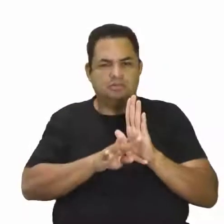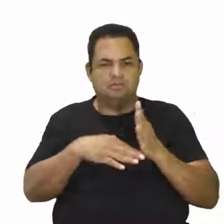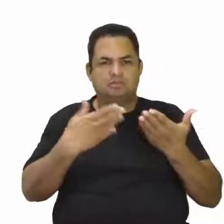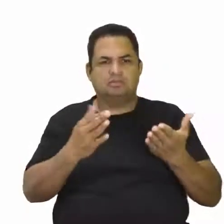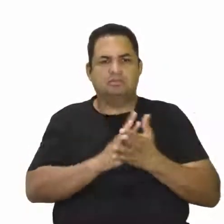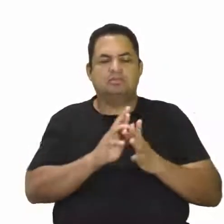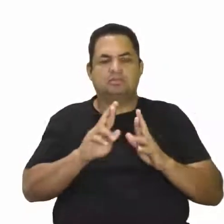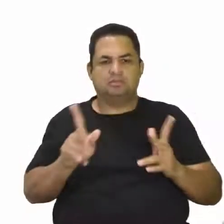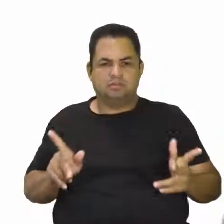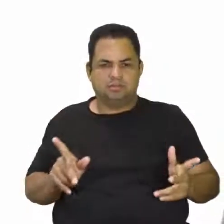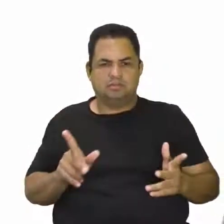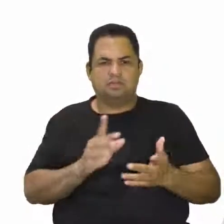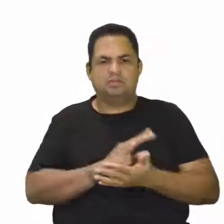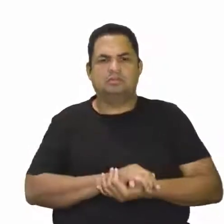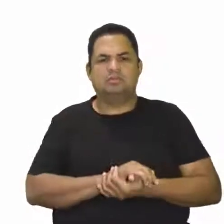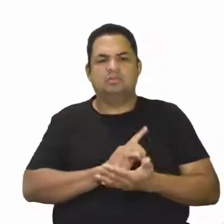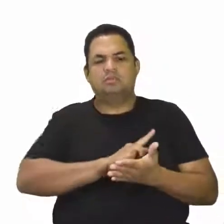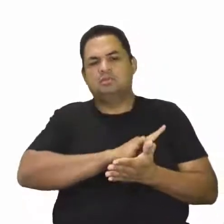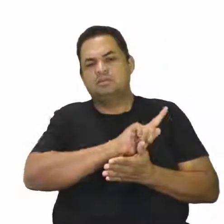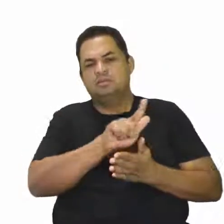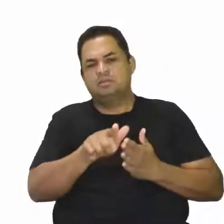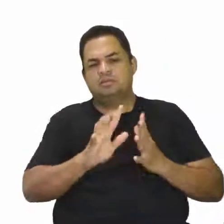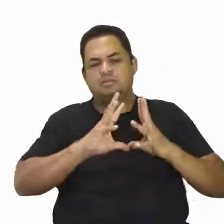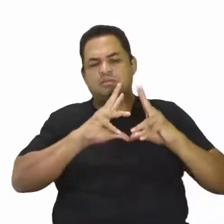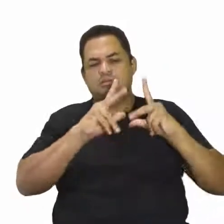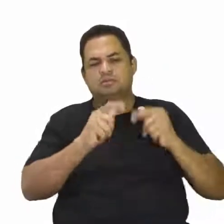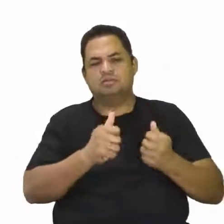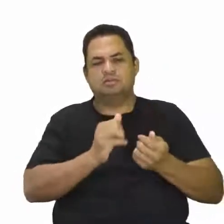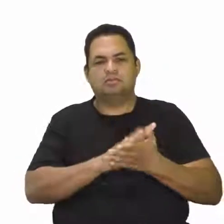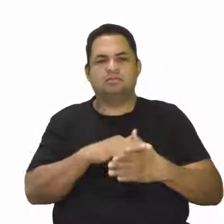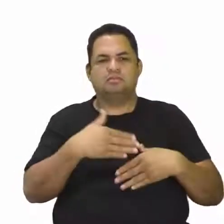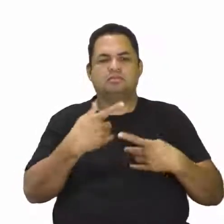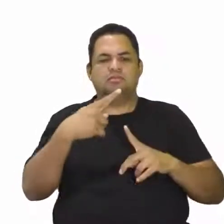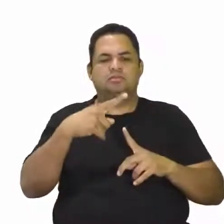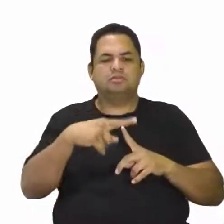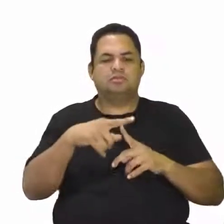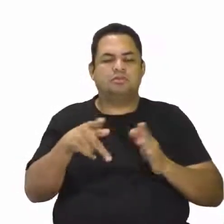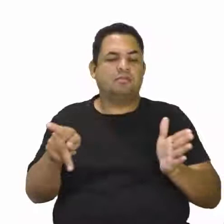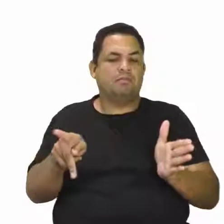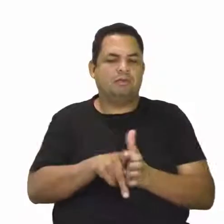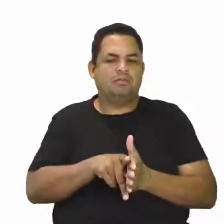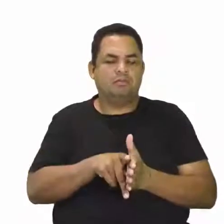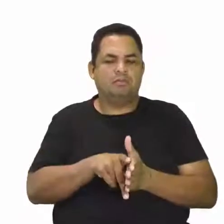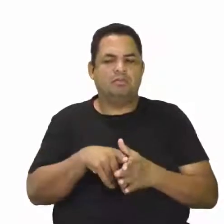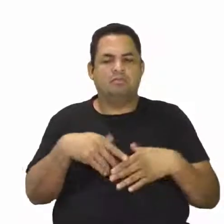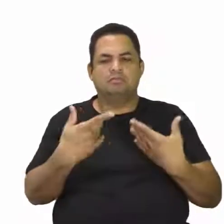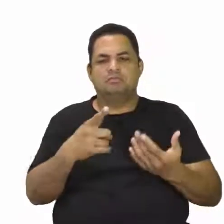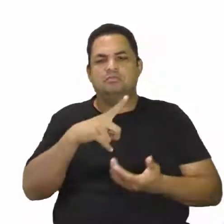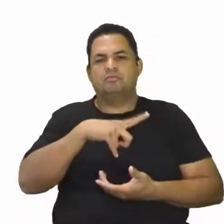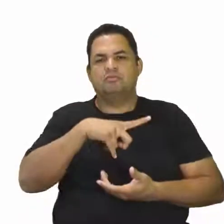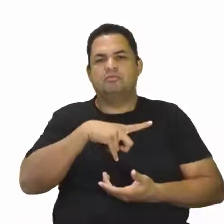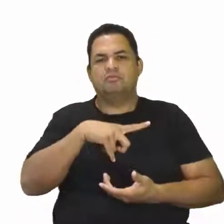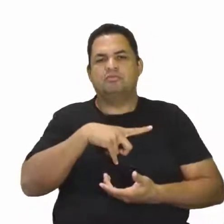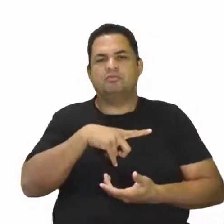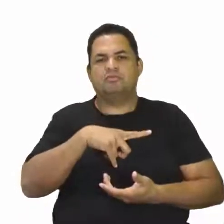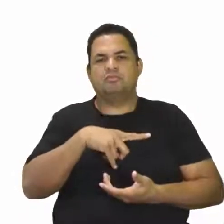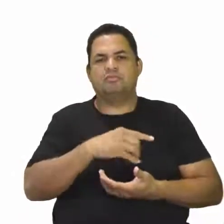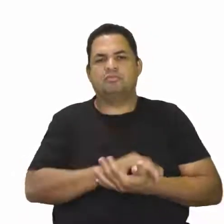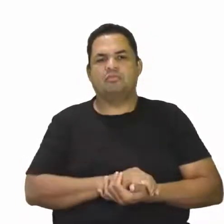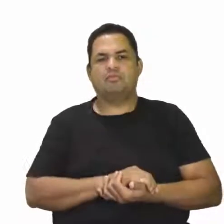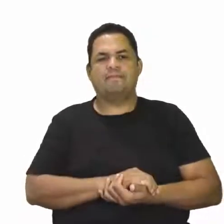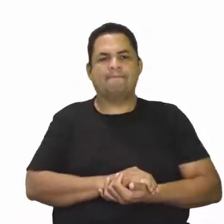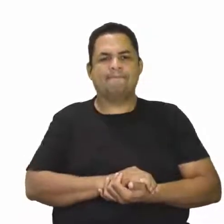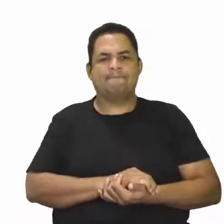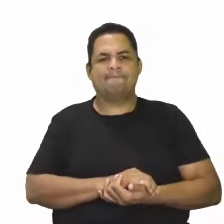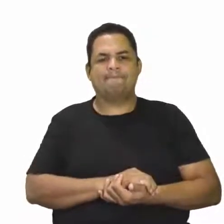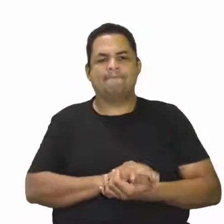é diferente. Gênero é tudo, tipo é específico. Então, eu tenho lá os textos que